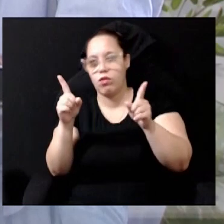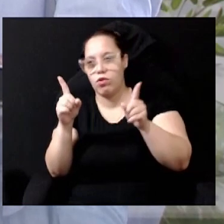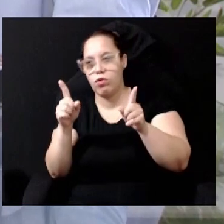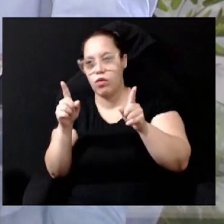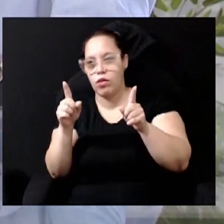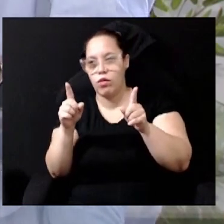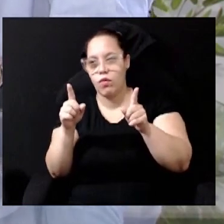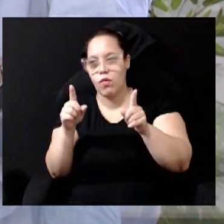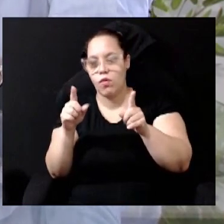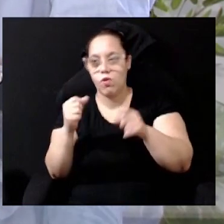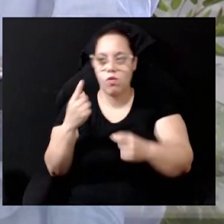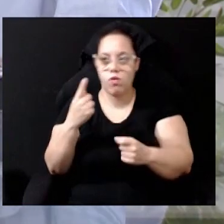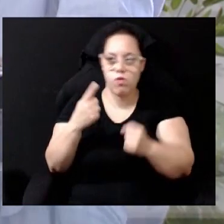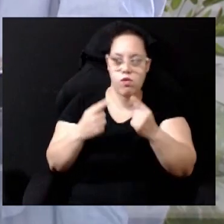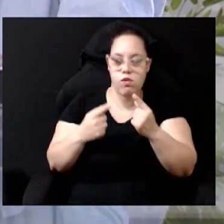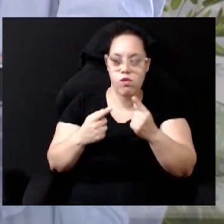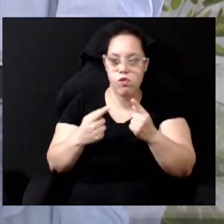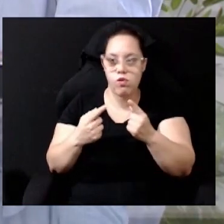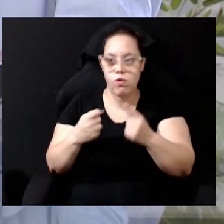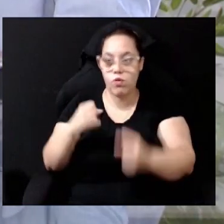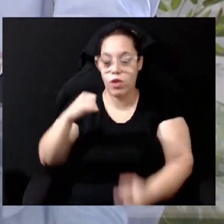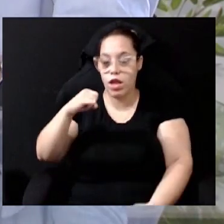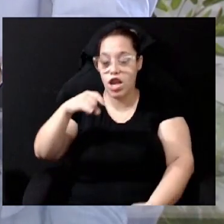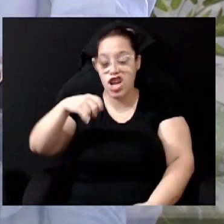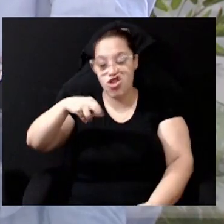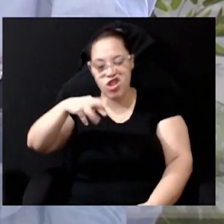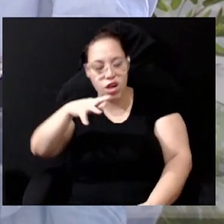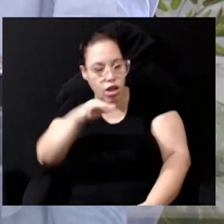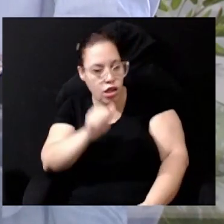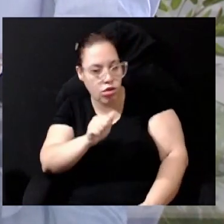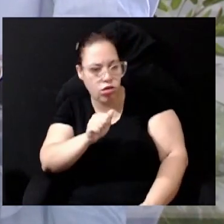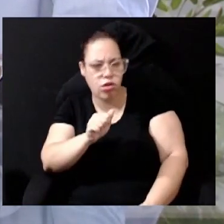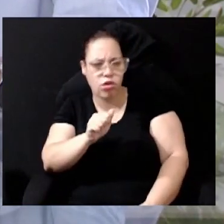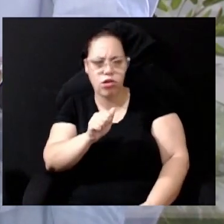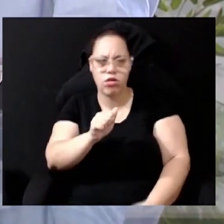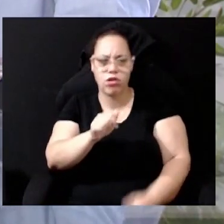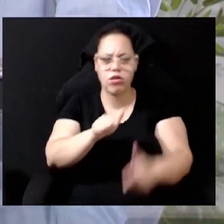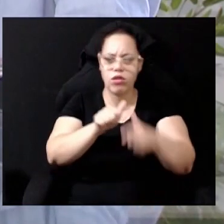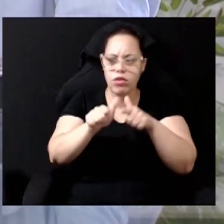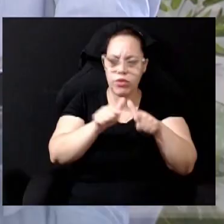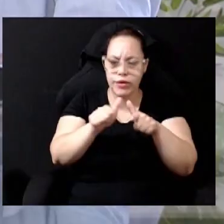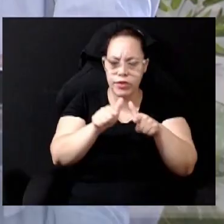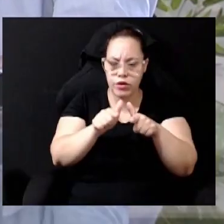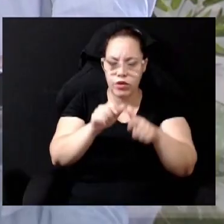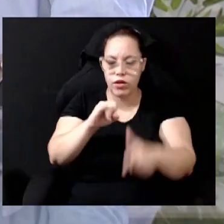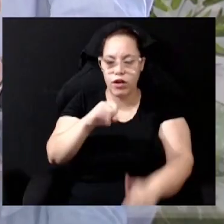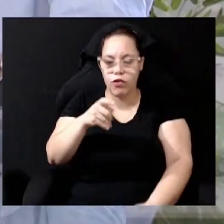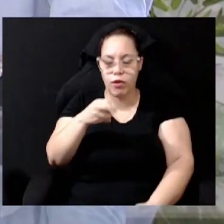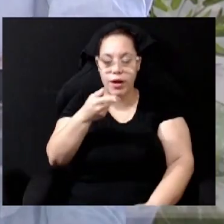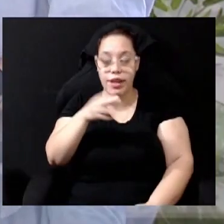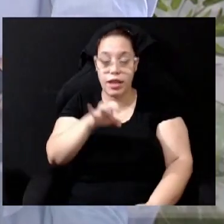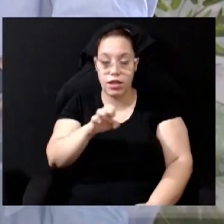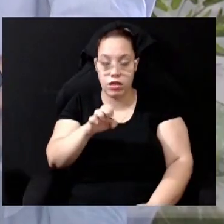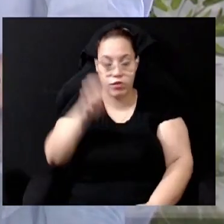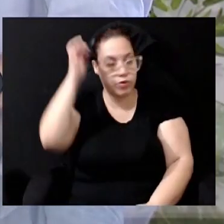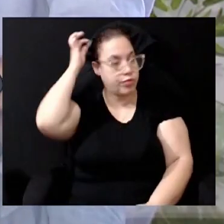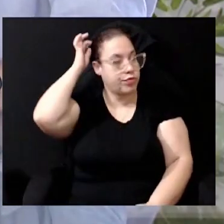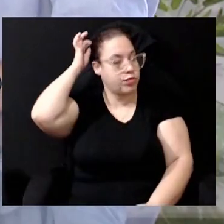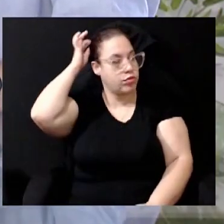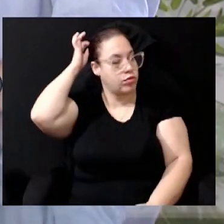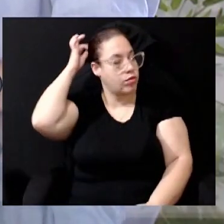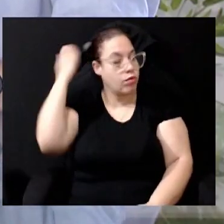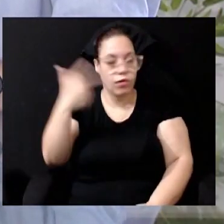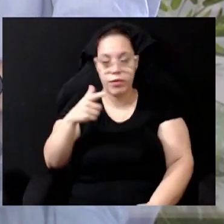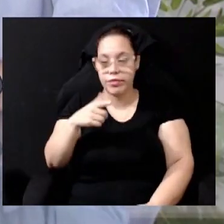forma indireta, estão trabalhando na informalidade. Essas pessoas não têm direito a receber